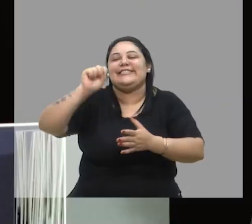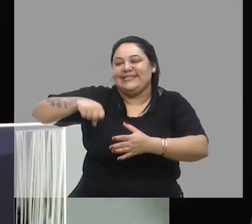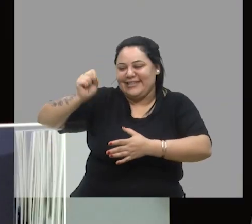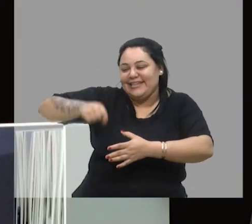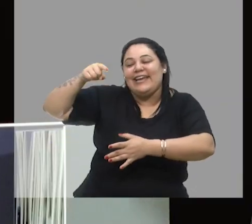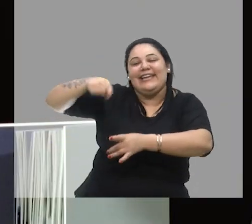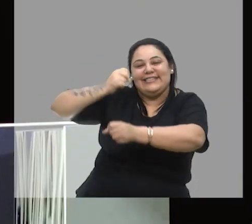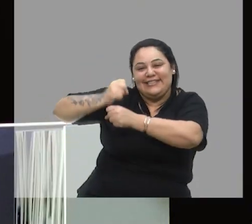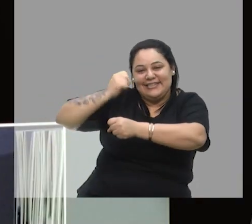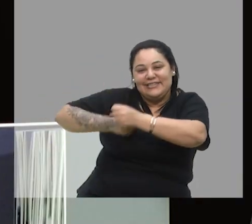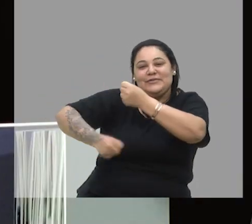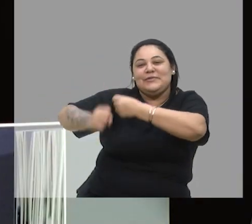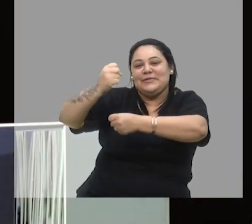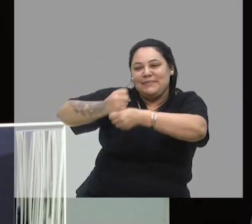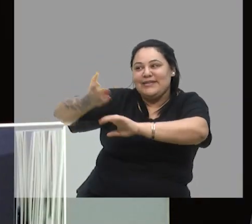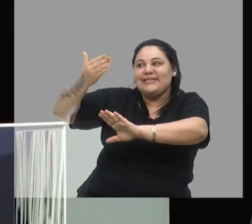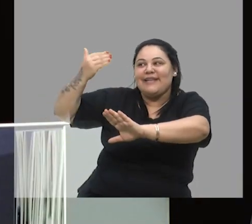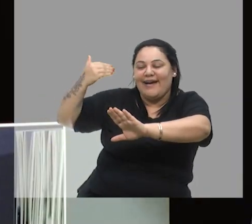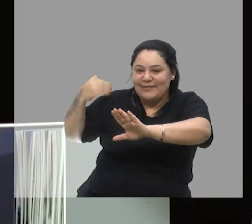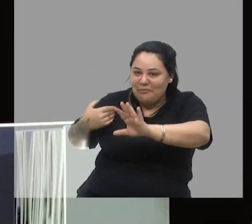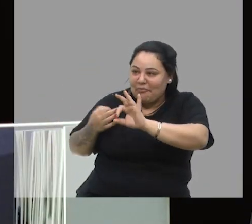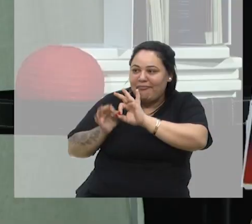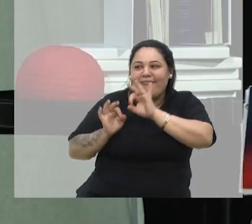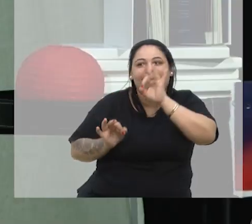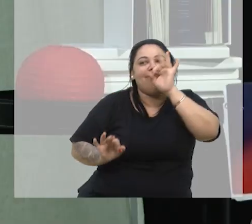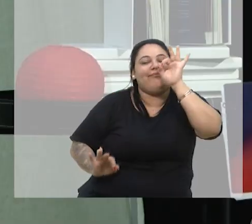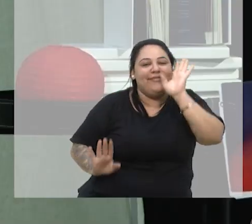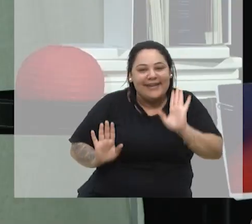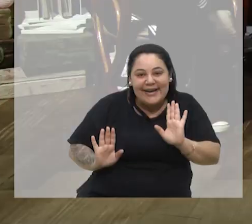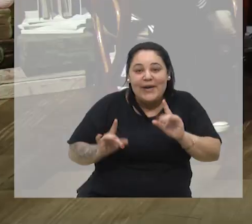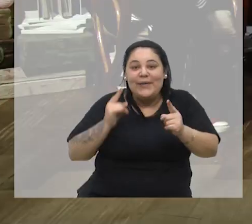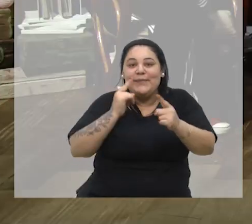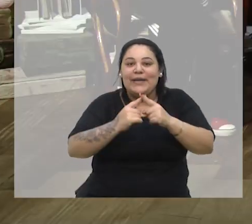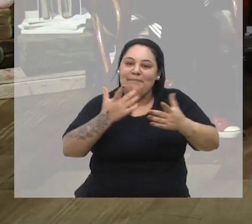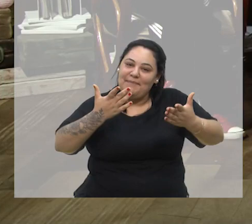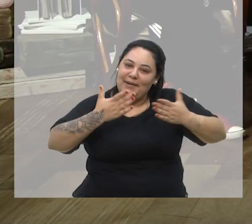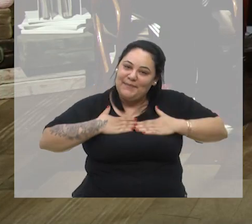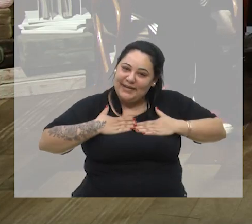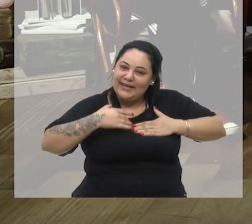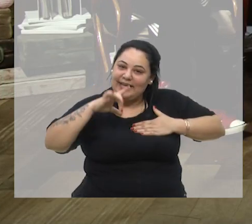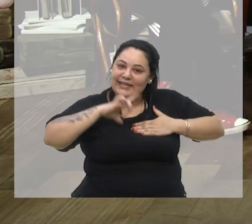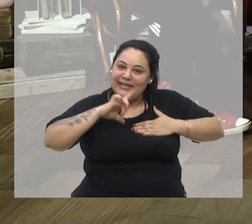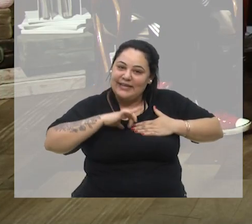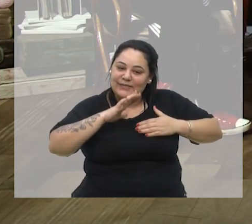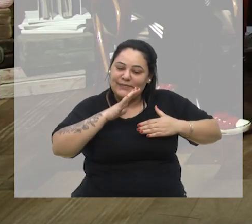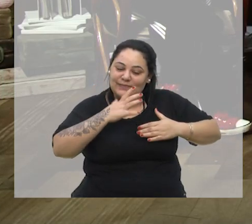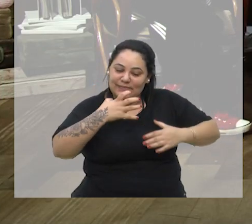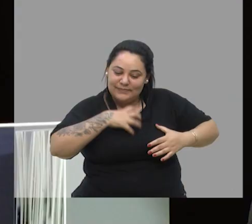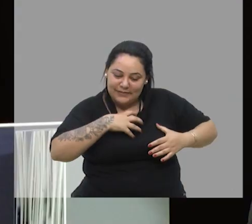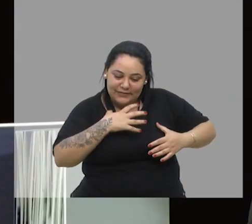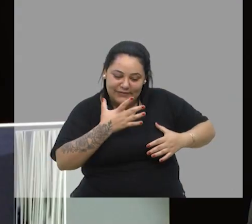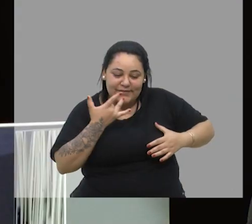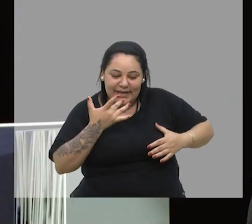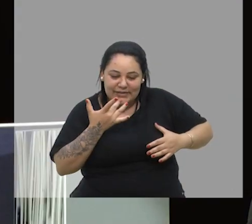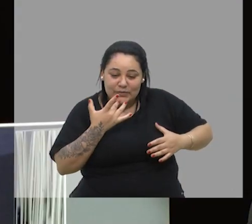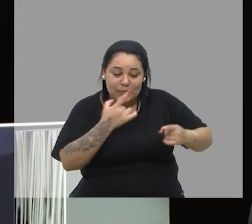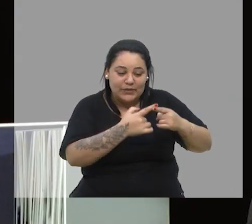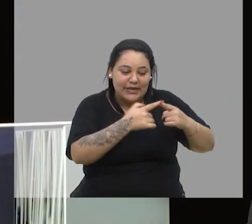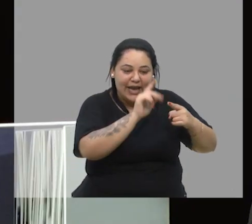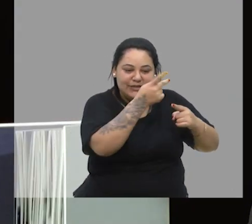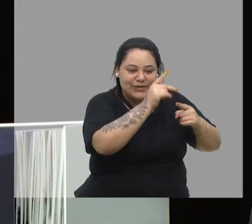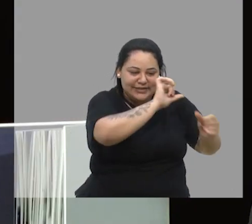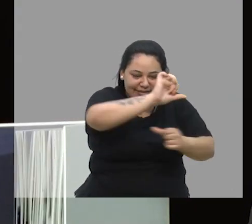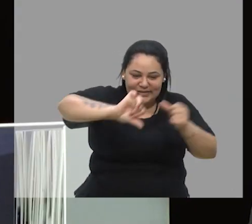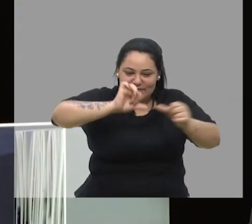ano. Sim, deste ano, do ano passado. Ah, já tem um histórico grande, então. Porque, para mim, eu